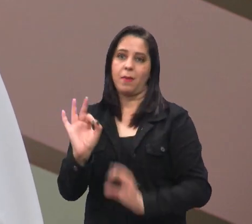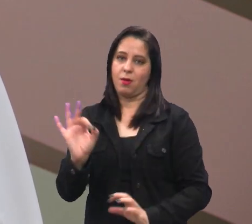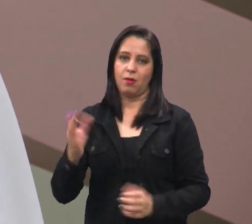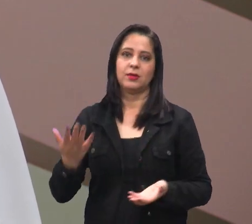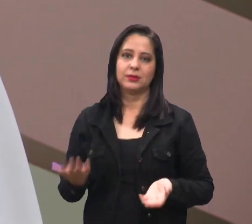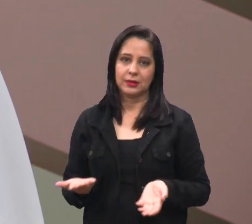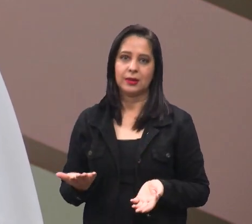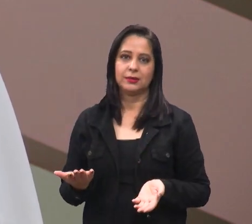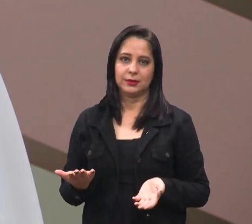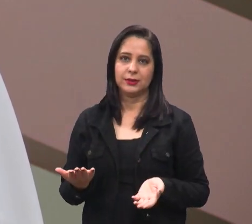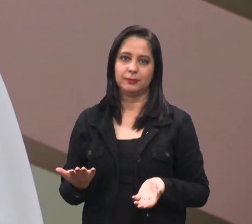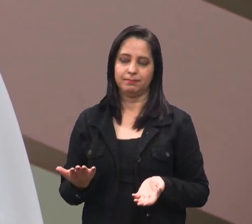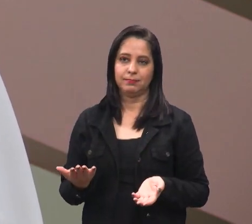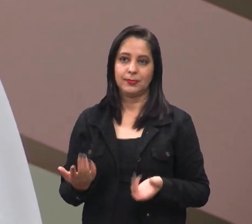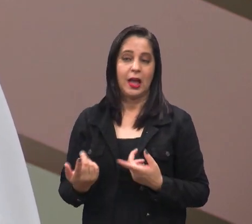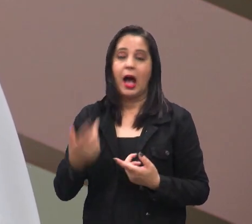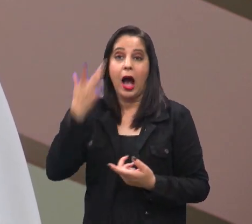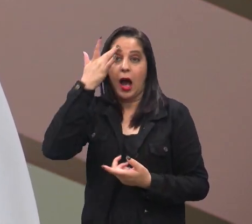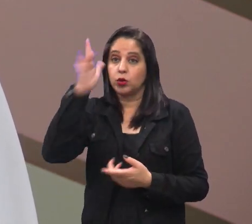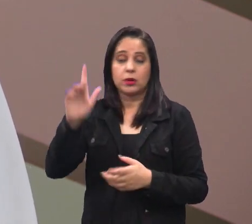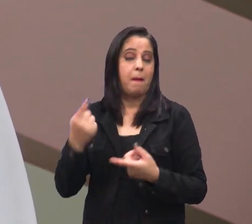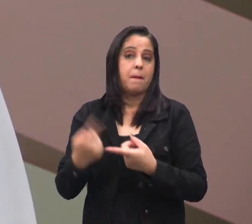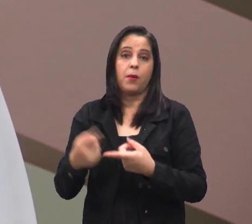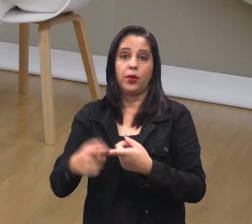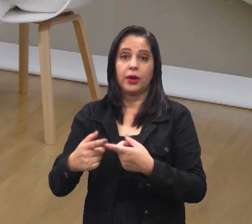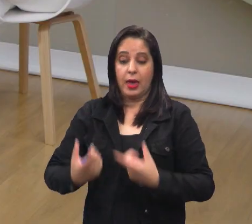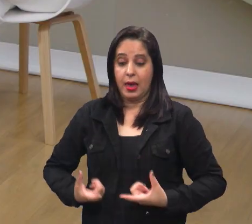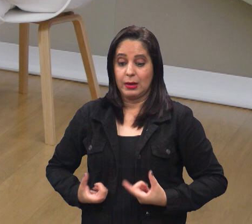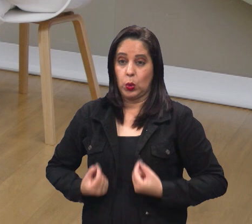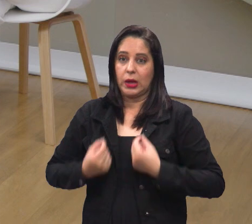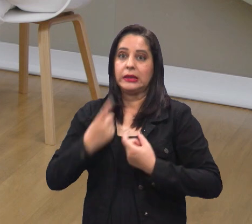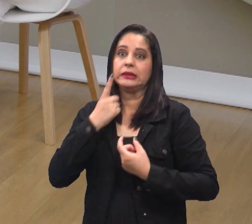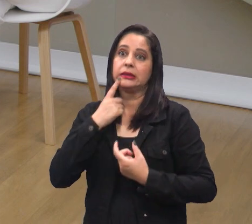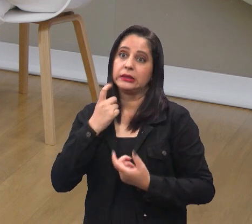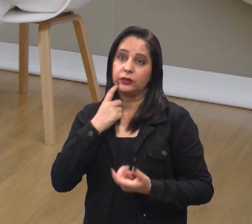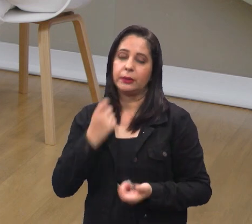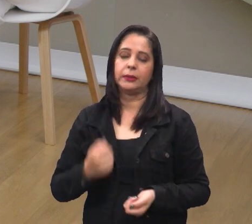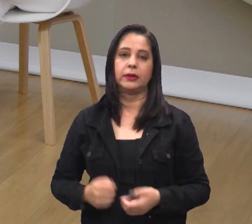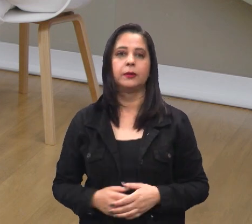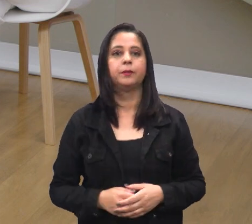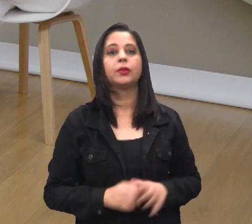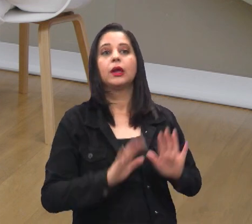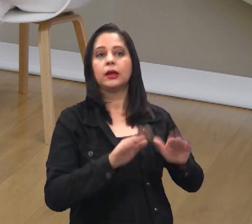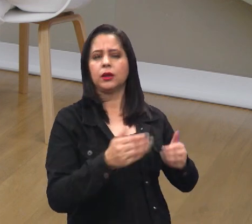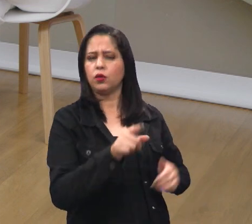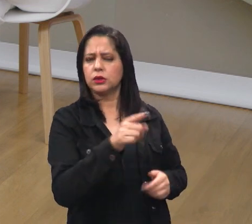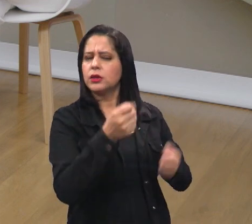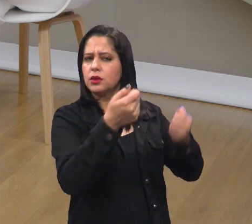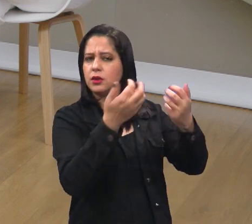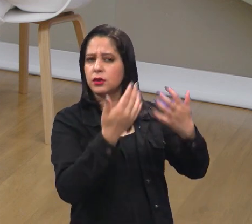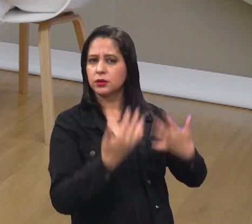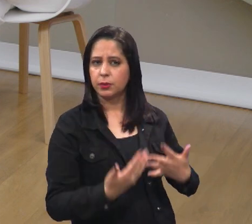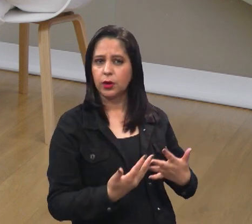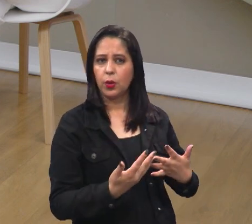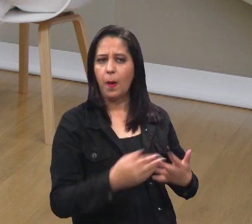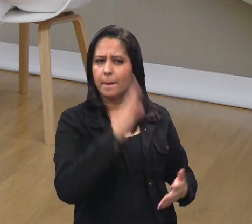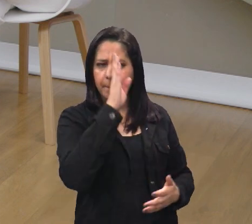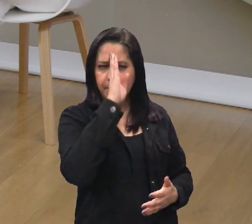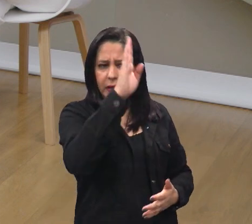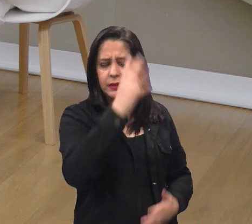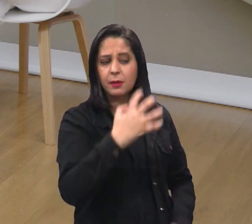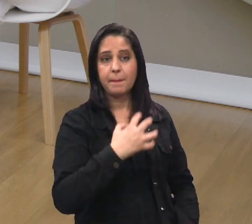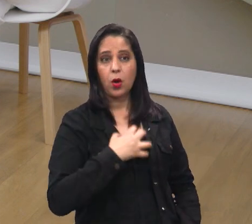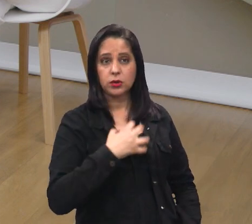potencialmente tóxicas e o desenvolvimento da leucemia aguda. Entendi, doutora. E no primeiro bloco, você esclareceu quais são os principais sintomas